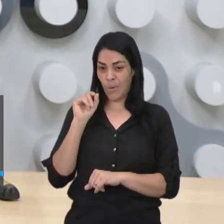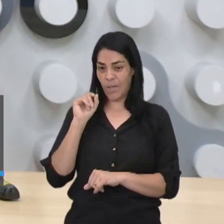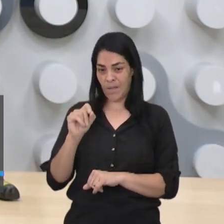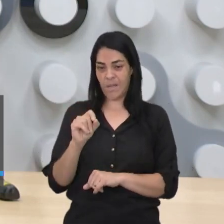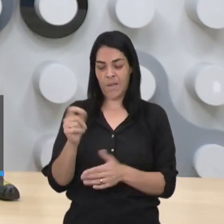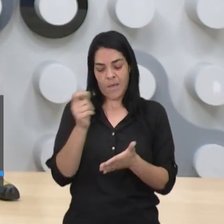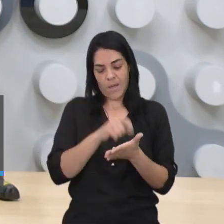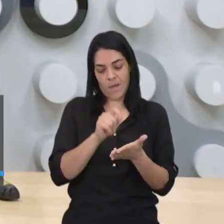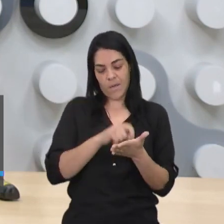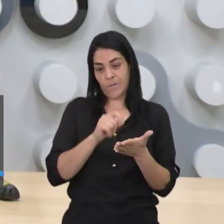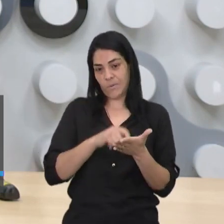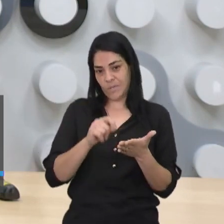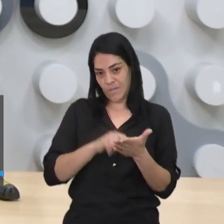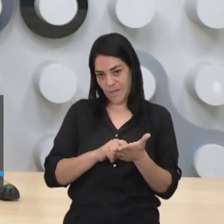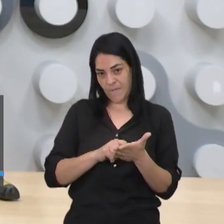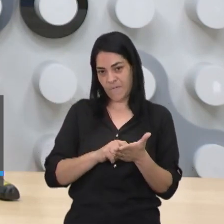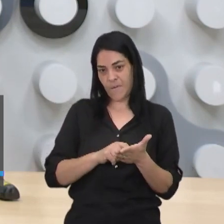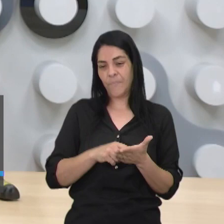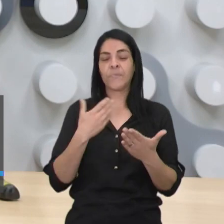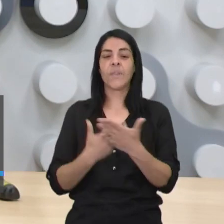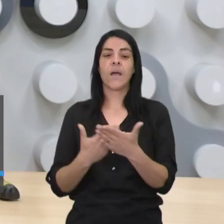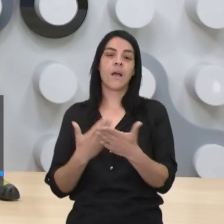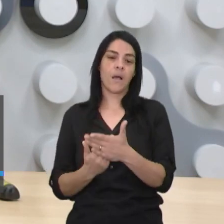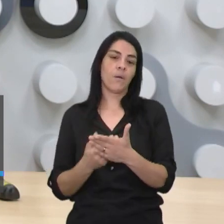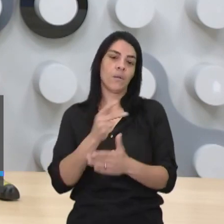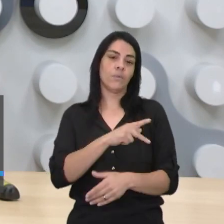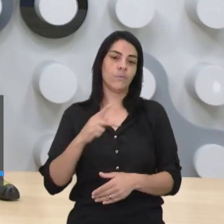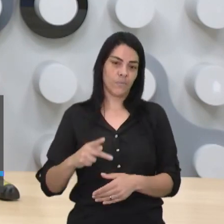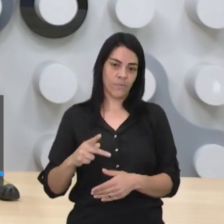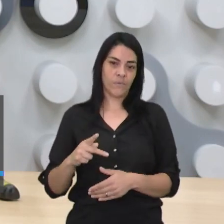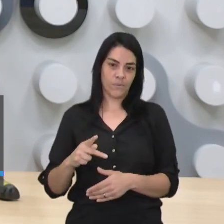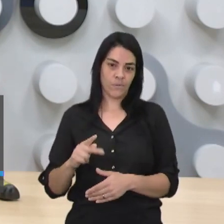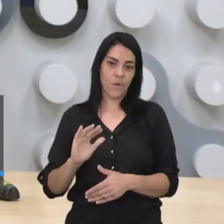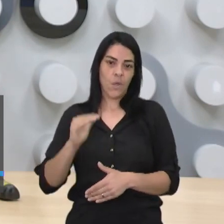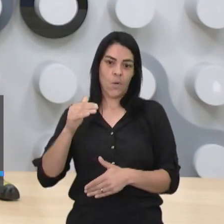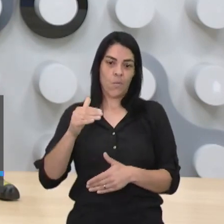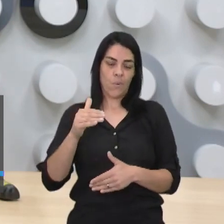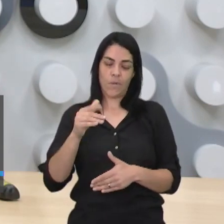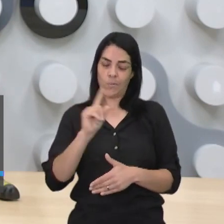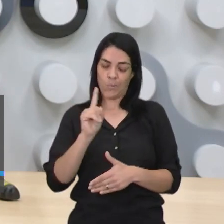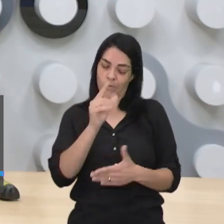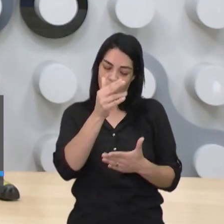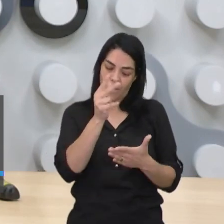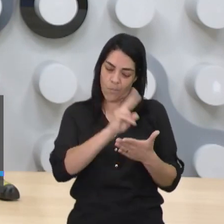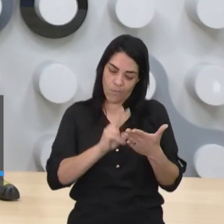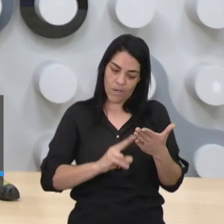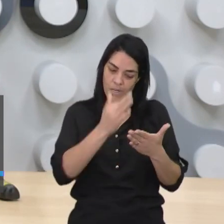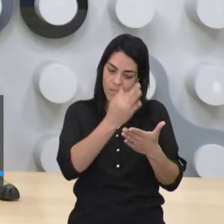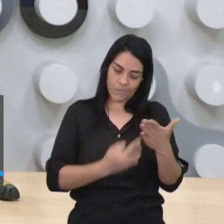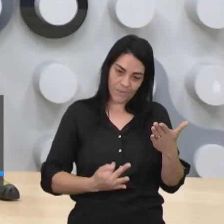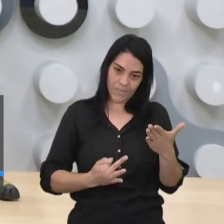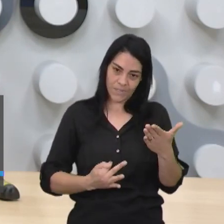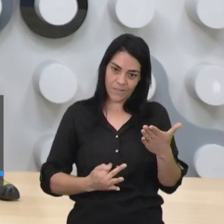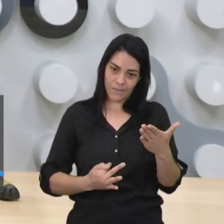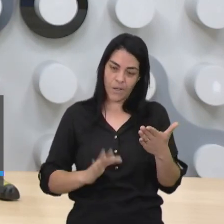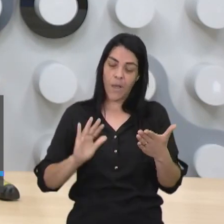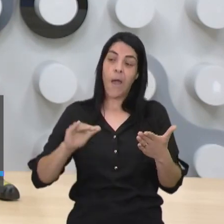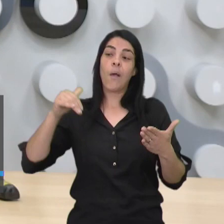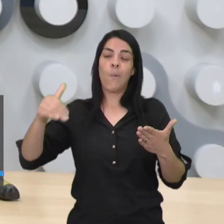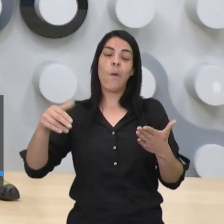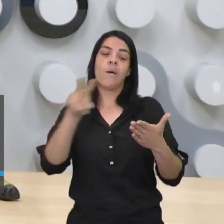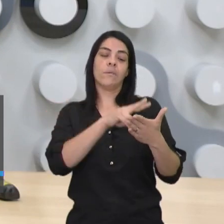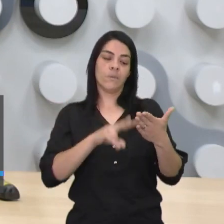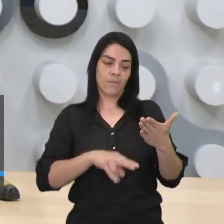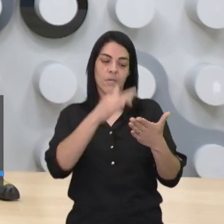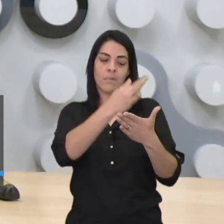as anotações da aula do professor, quando eu não li o texto. E depois, quando eu ia ler o texto, eu começava a colocar a página que eu